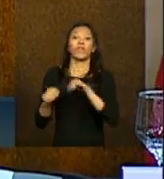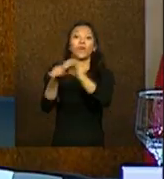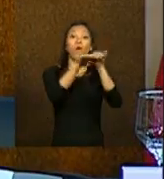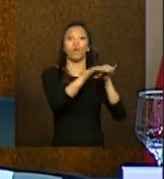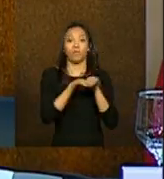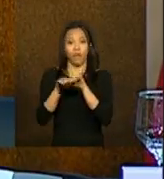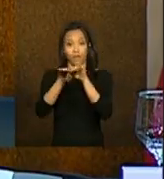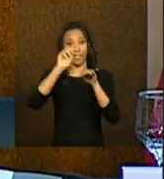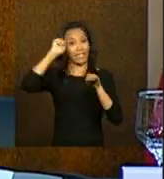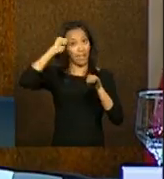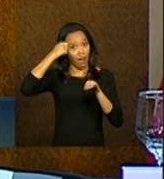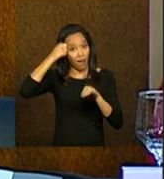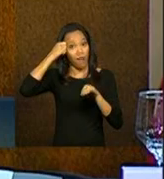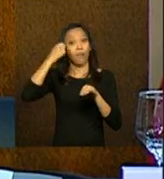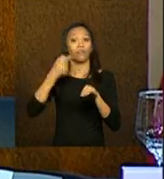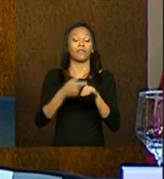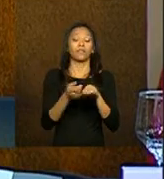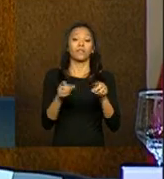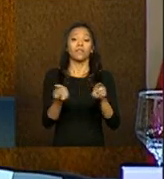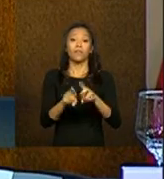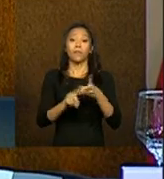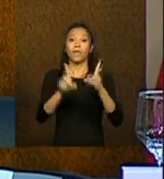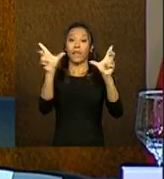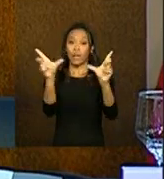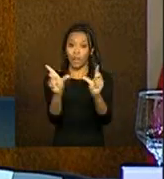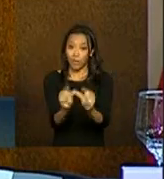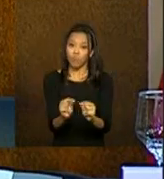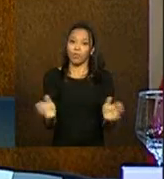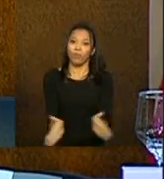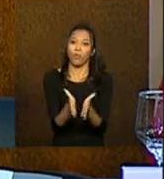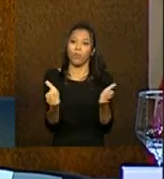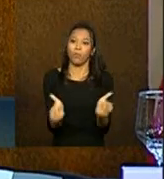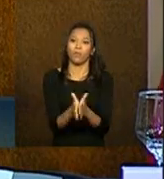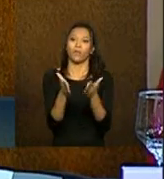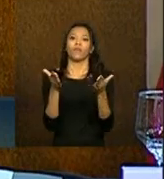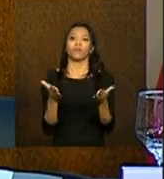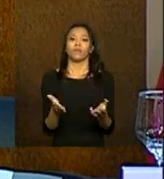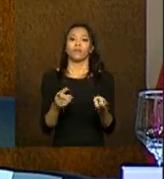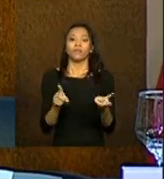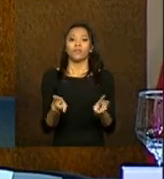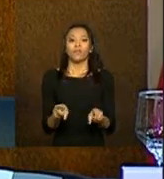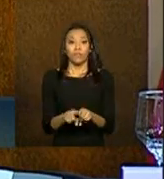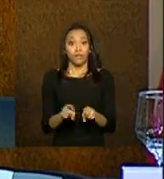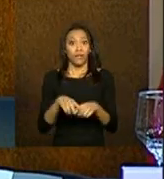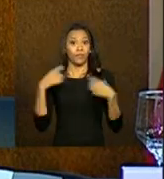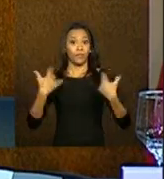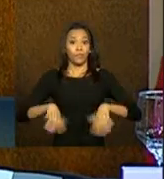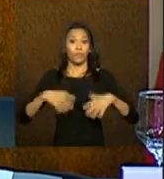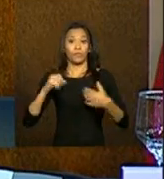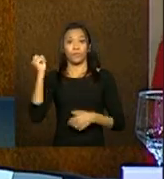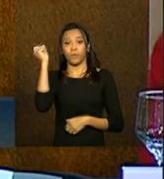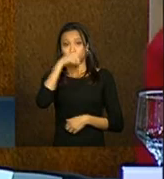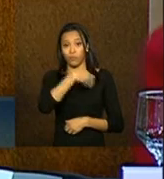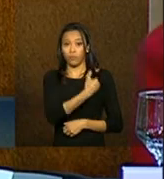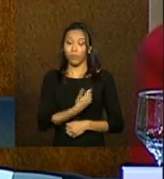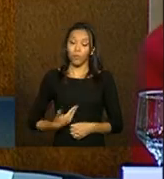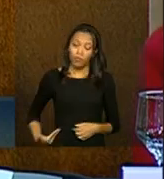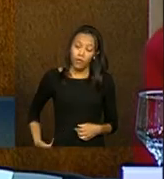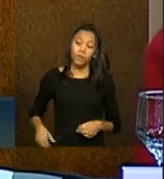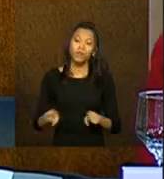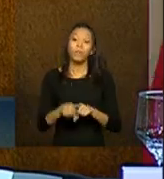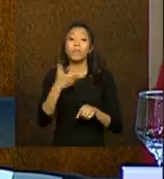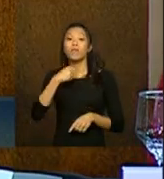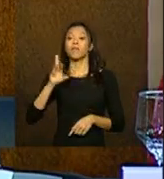racial, enfim, a de redução da pobreza tão caras ao nosso governo e aos representantes da